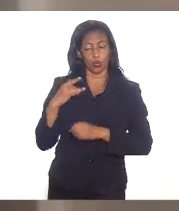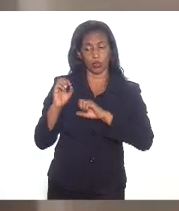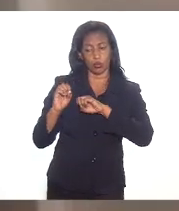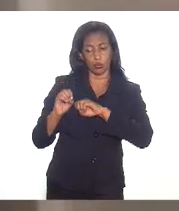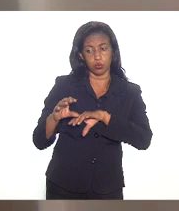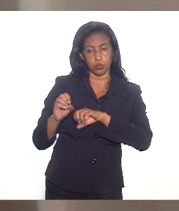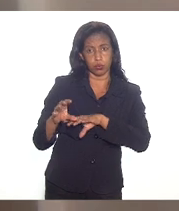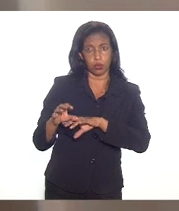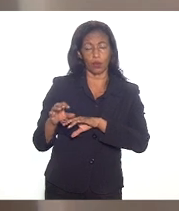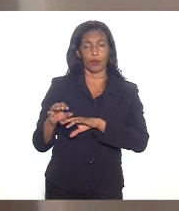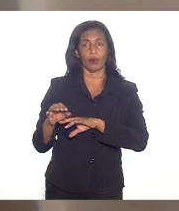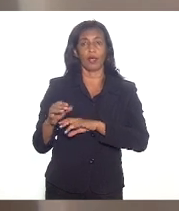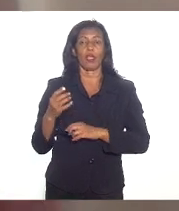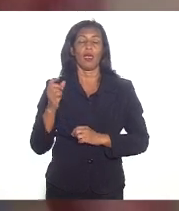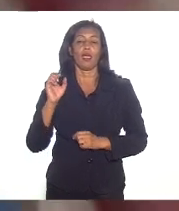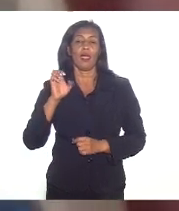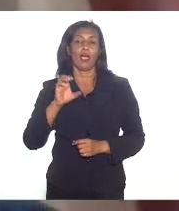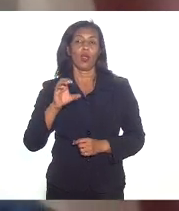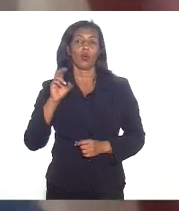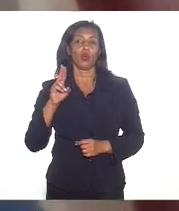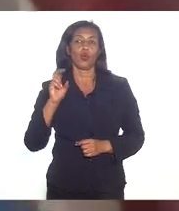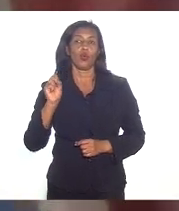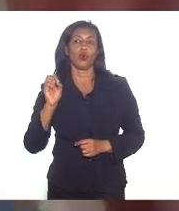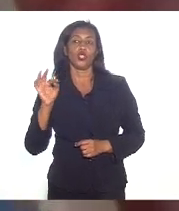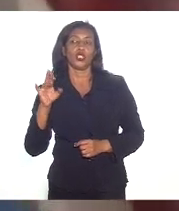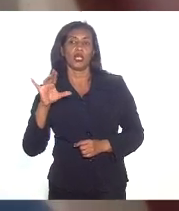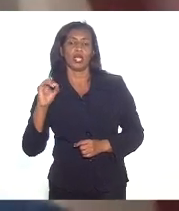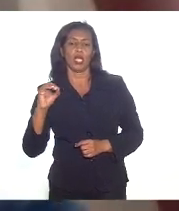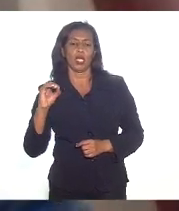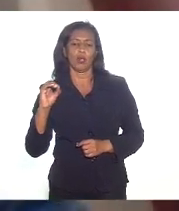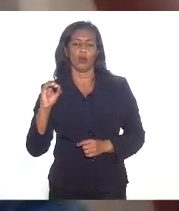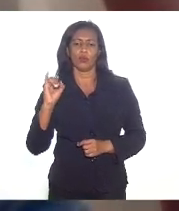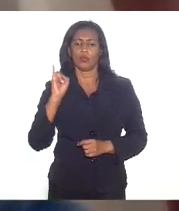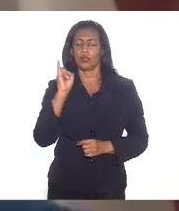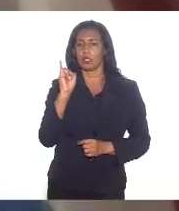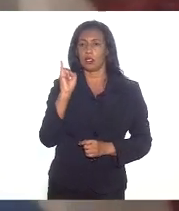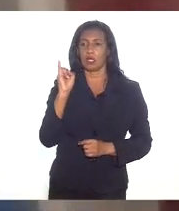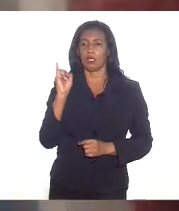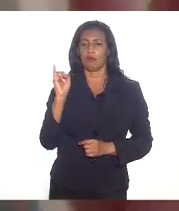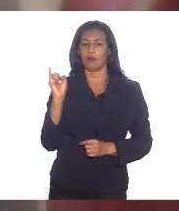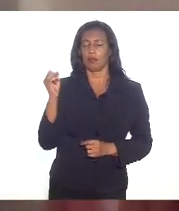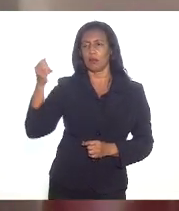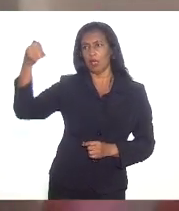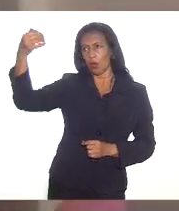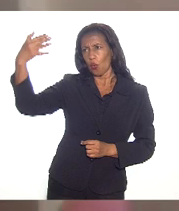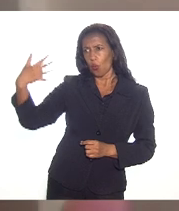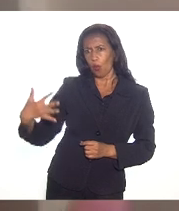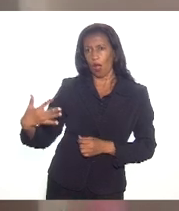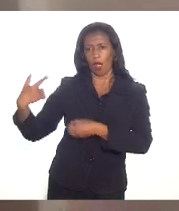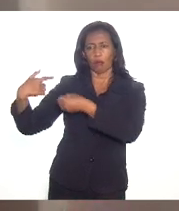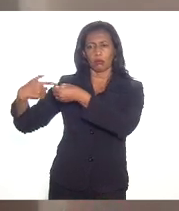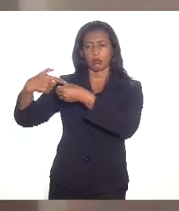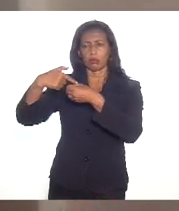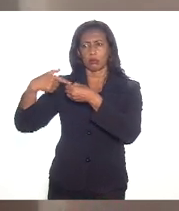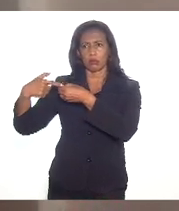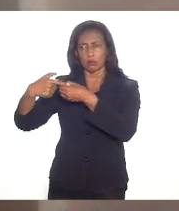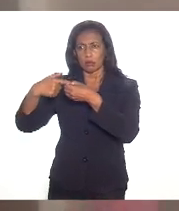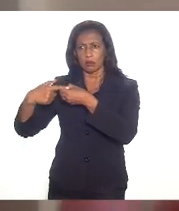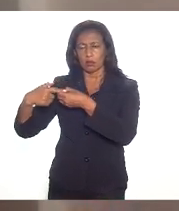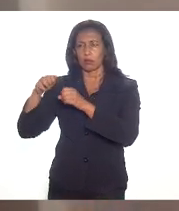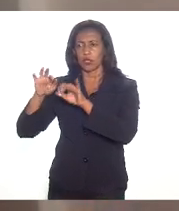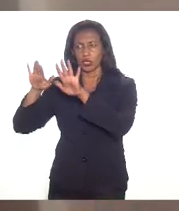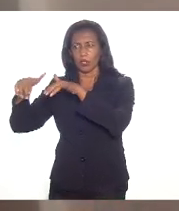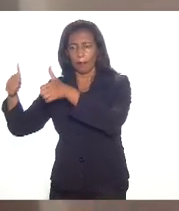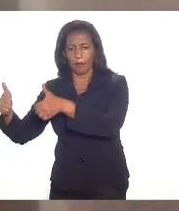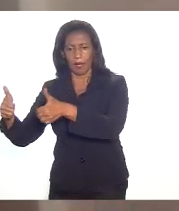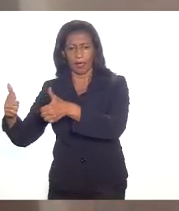muito curioso. Se a gente fizer, bota um ranking, quais os municípios que estão bem na gestão, no